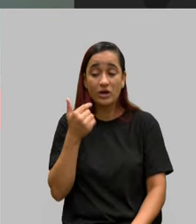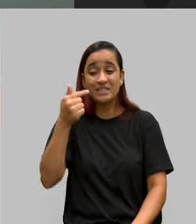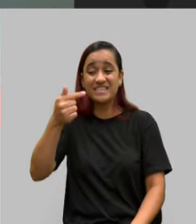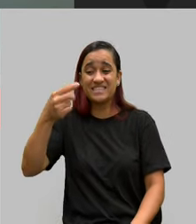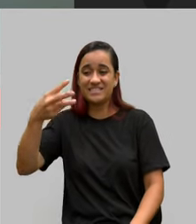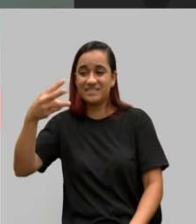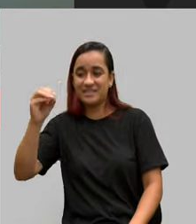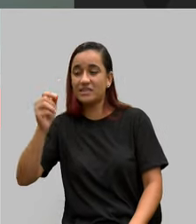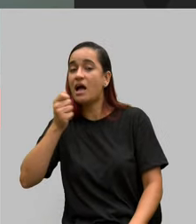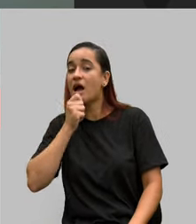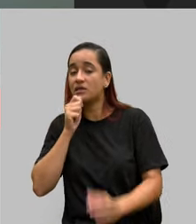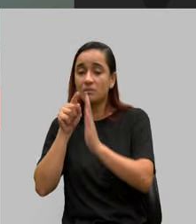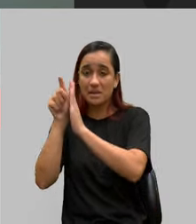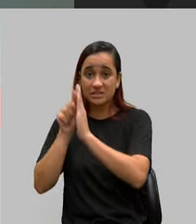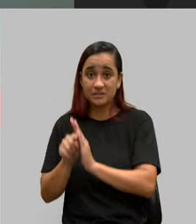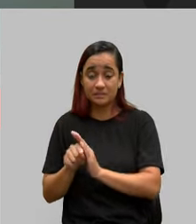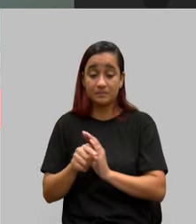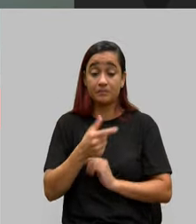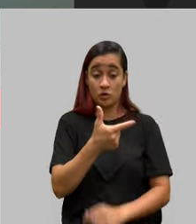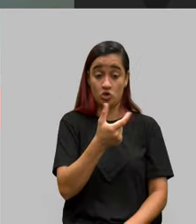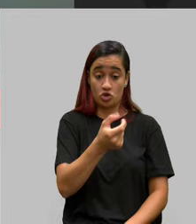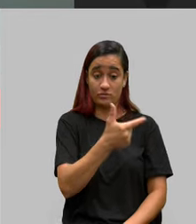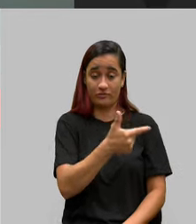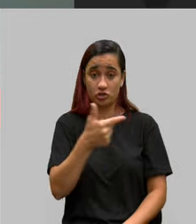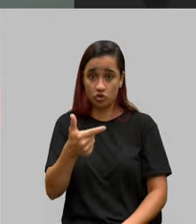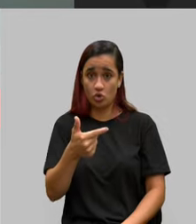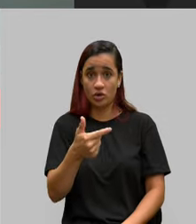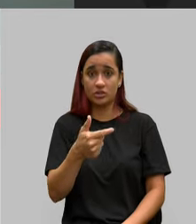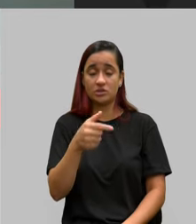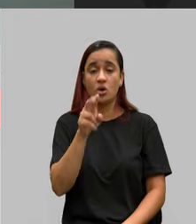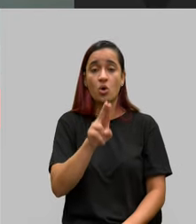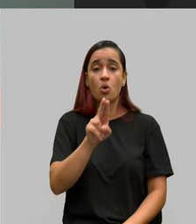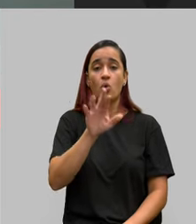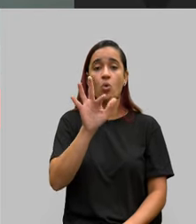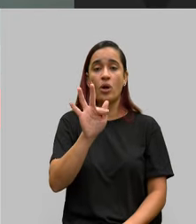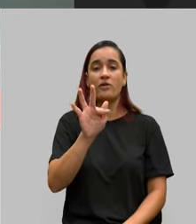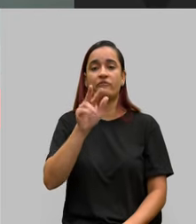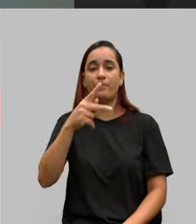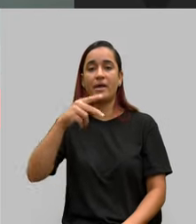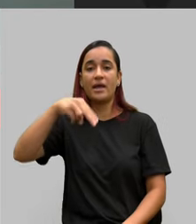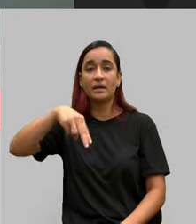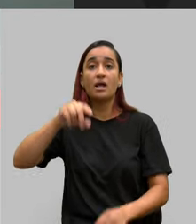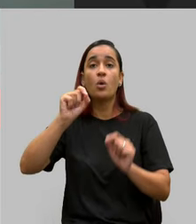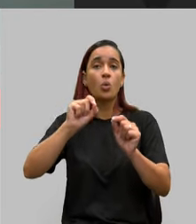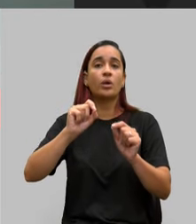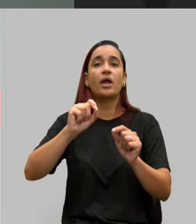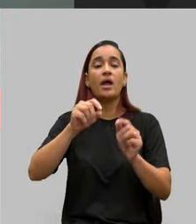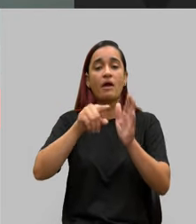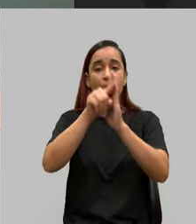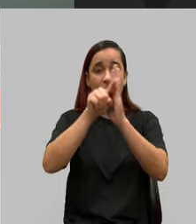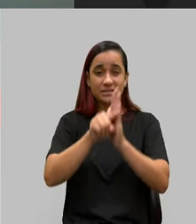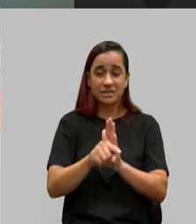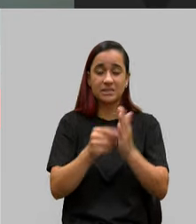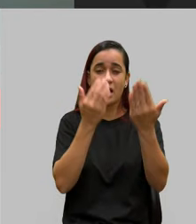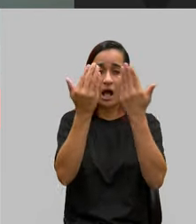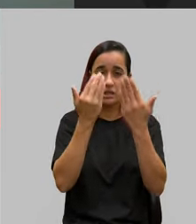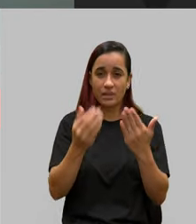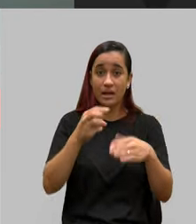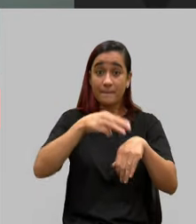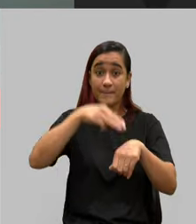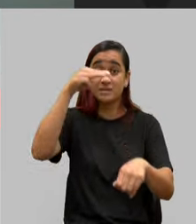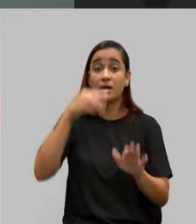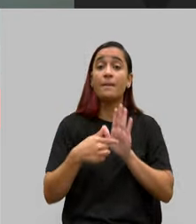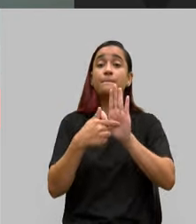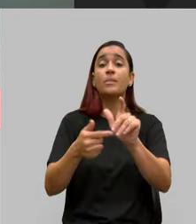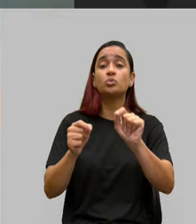em 2022 na uftm faculdade de triango de mineiro uma análise de Mestrado fez uma análise de amostras de cannabis